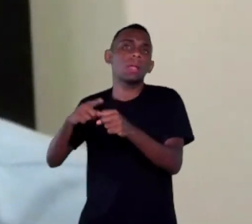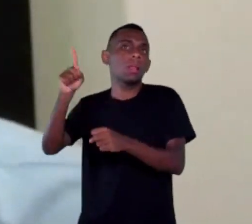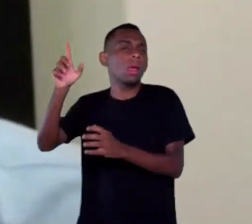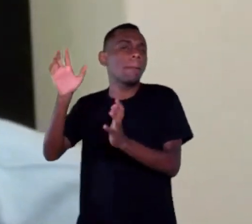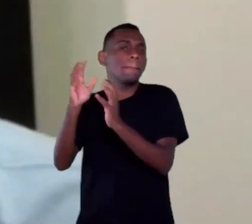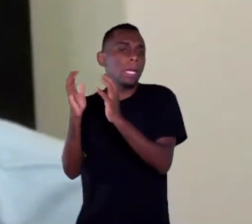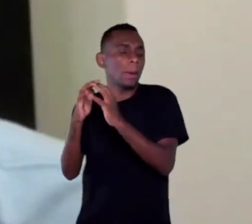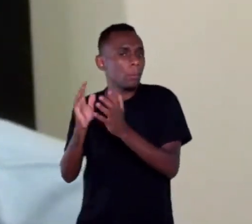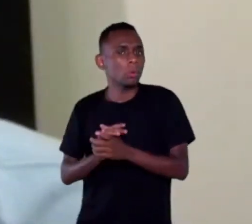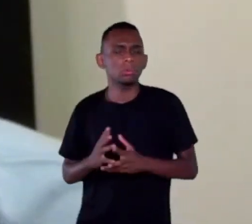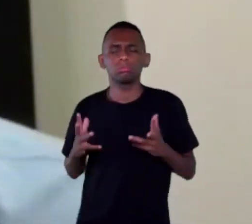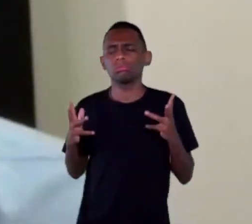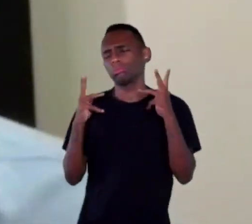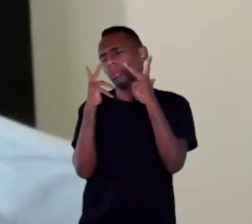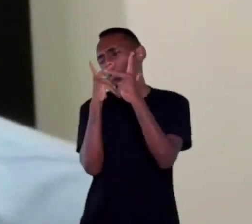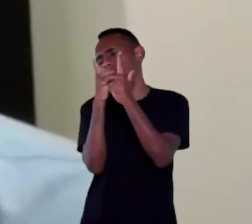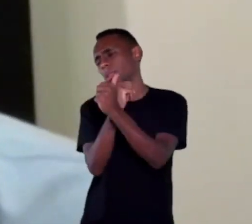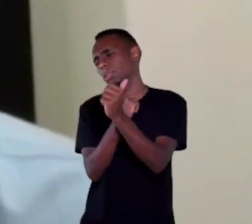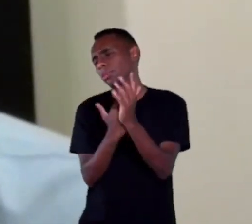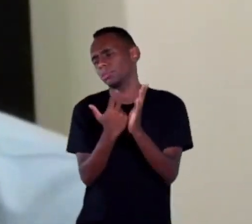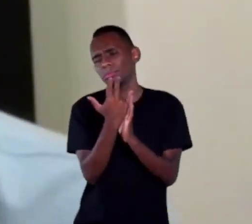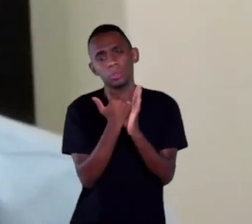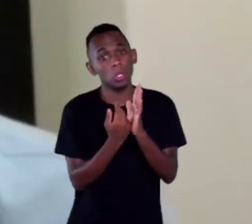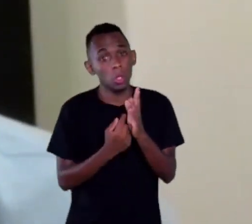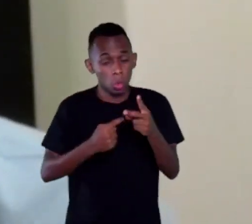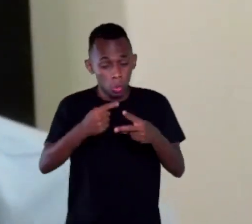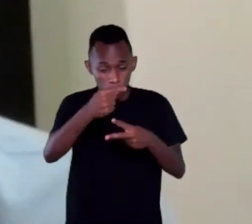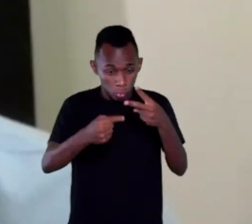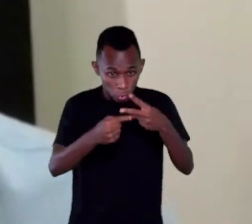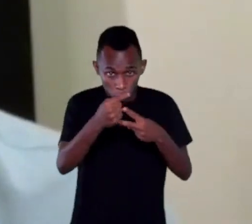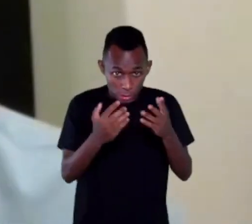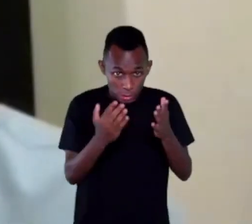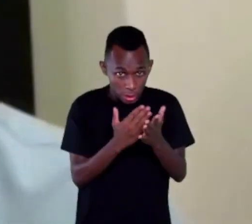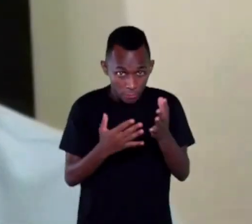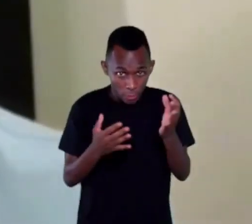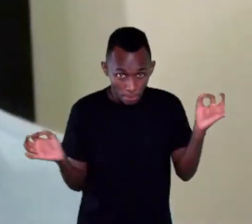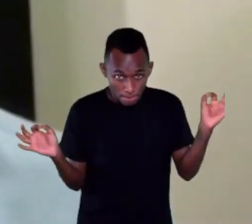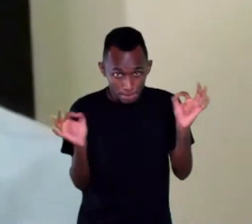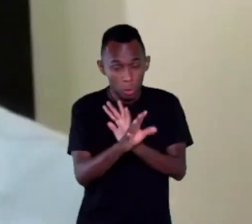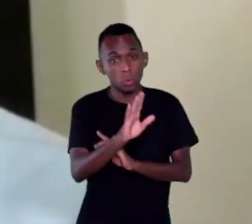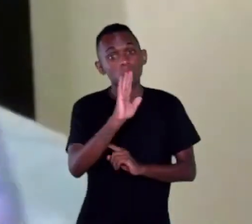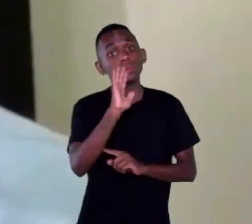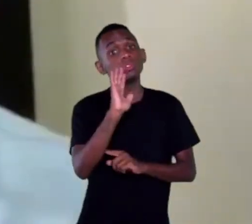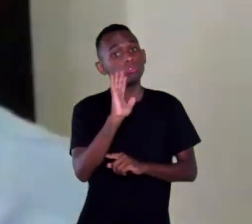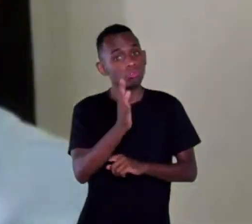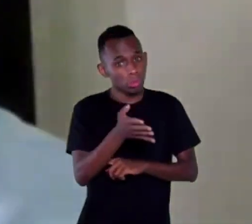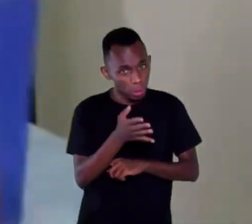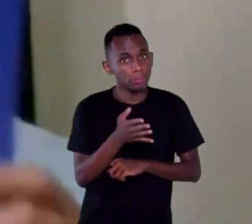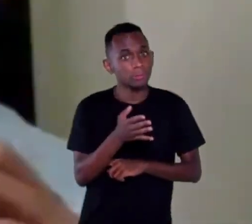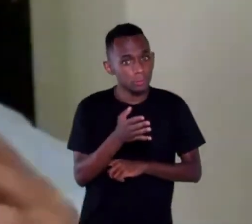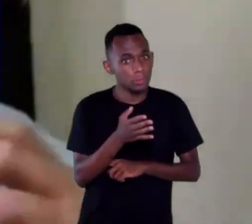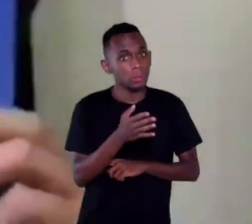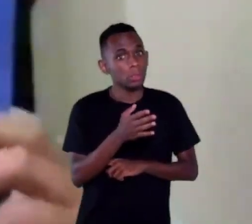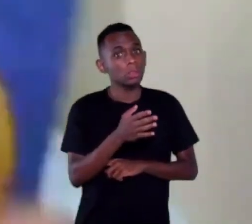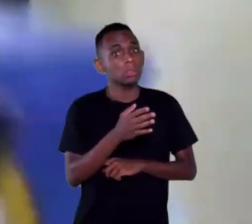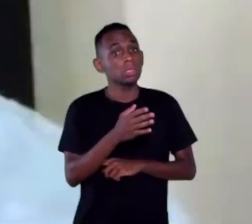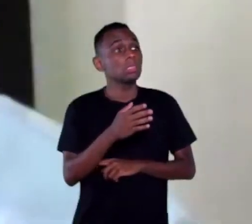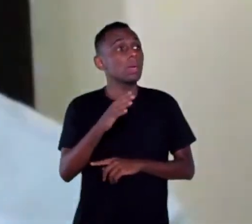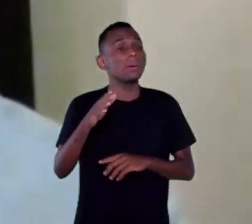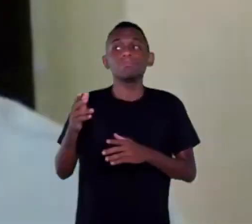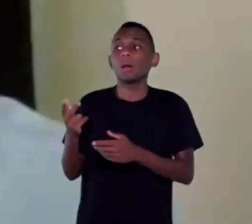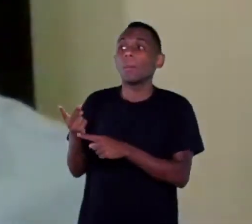ficou lindo o trabalho dela. Todos os 2 livros já estão prontos. Na verdade, todos os 2 estão passando por captação de